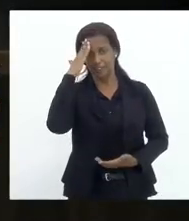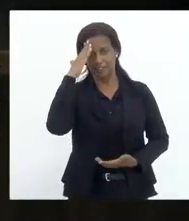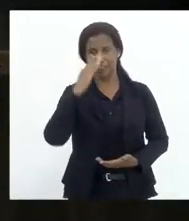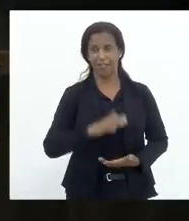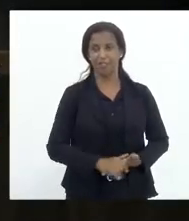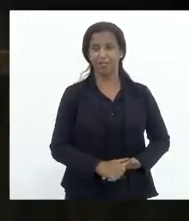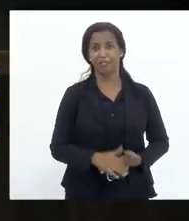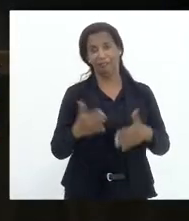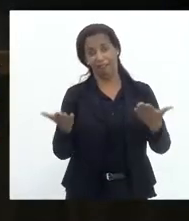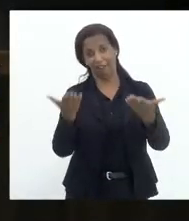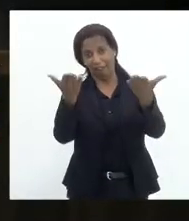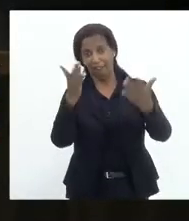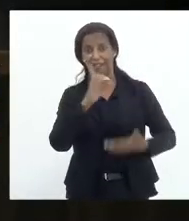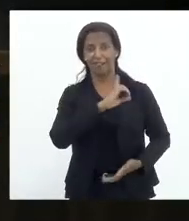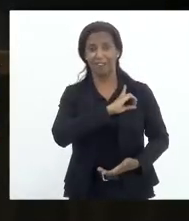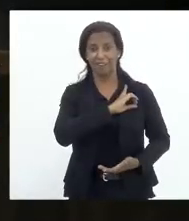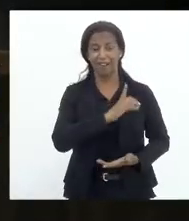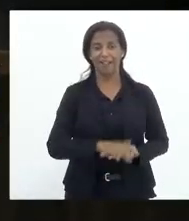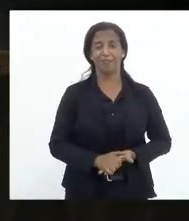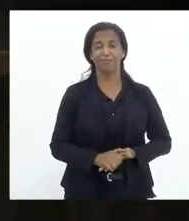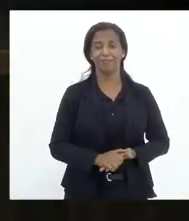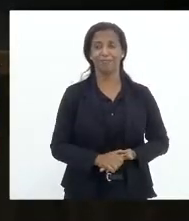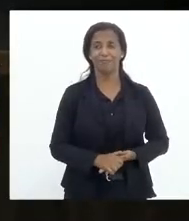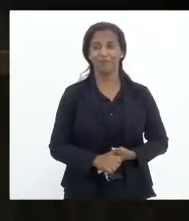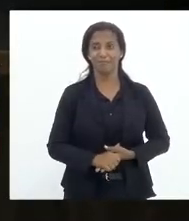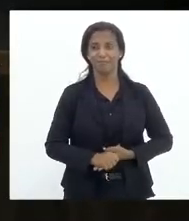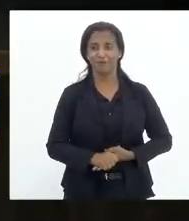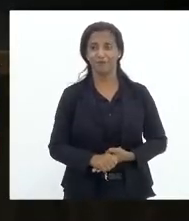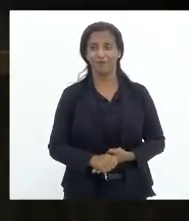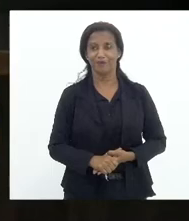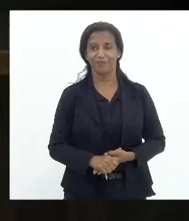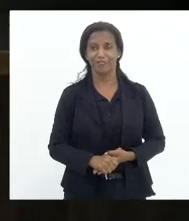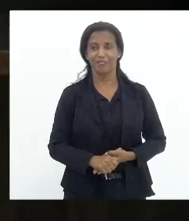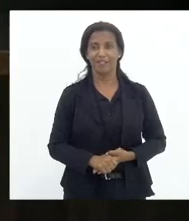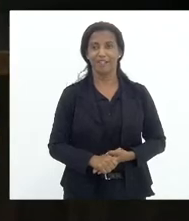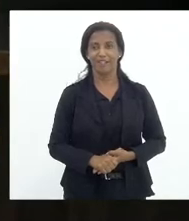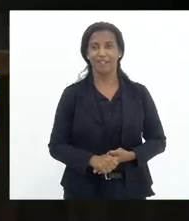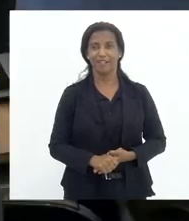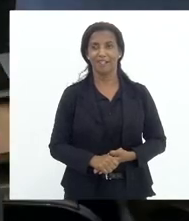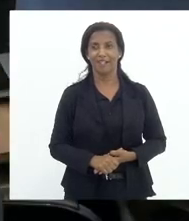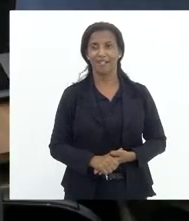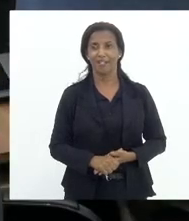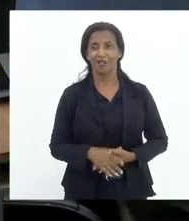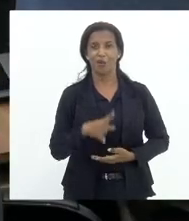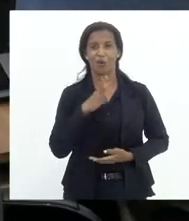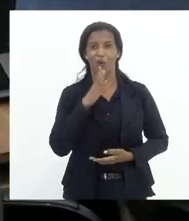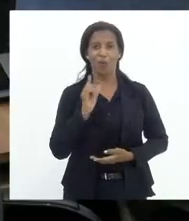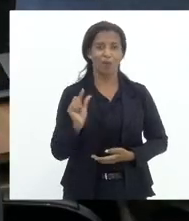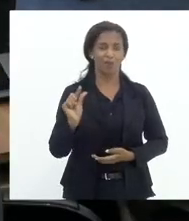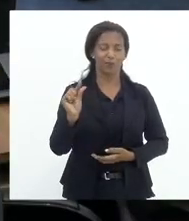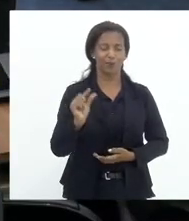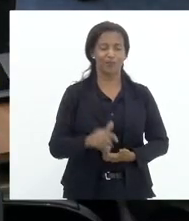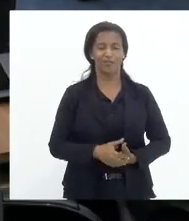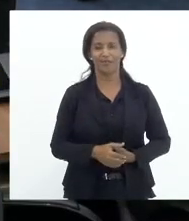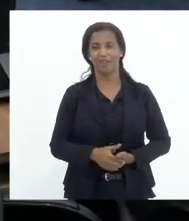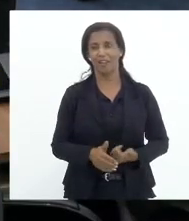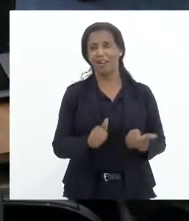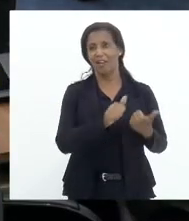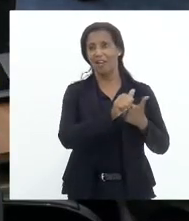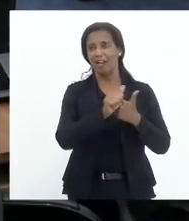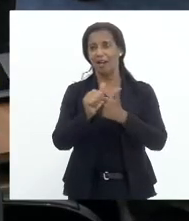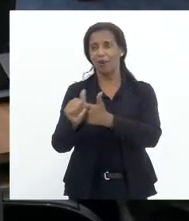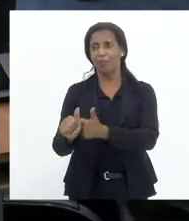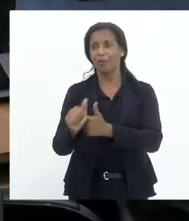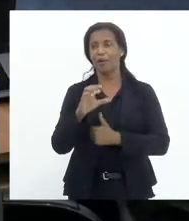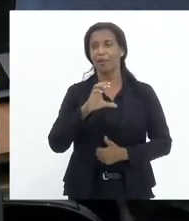você nem sequer delegado serviços Delegados da delegacia resumo Cadinho acompanhar as duas vezes